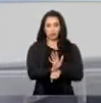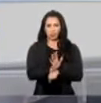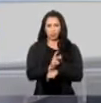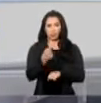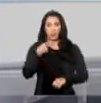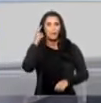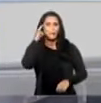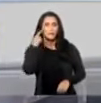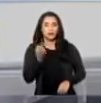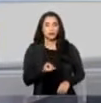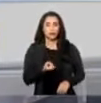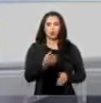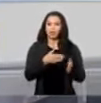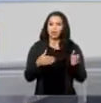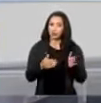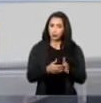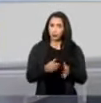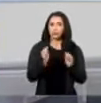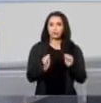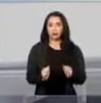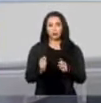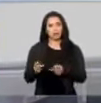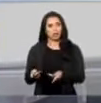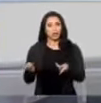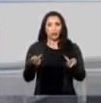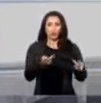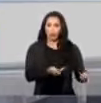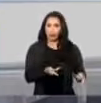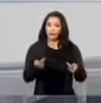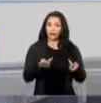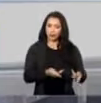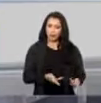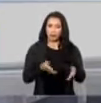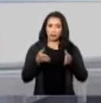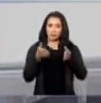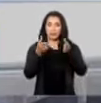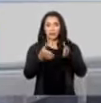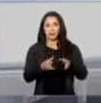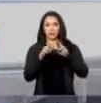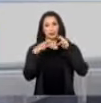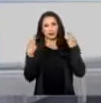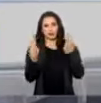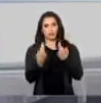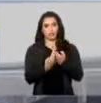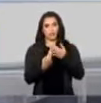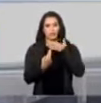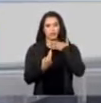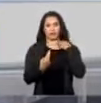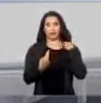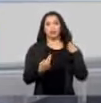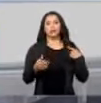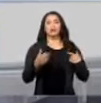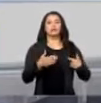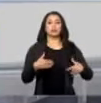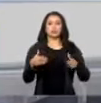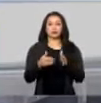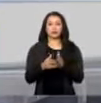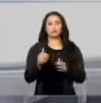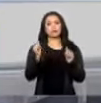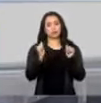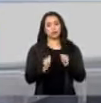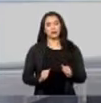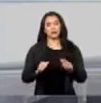ser convidado para participar das reuniões, pode ter fala nas reuniões, podem todos ser recebidos por mim aqui no Palácio do Planalto